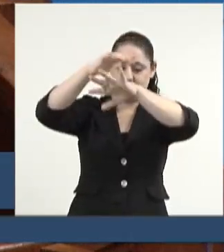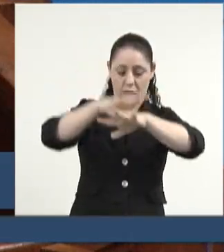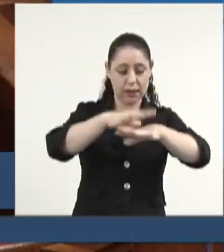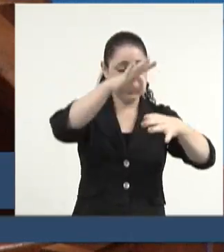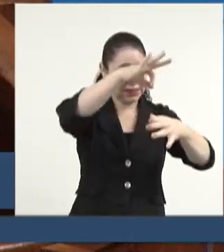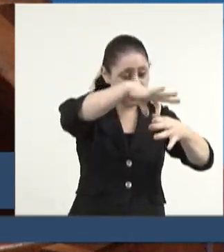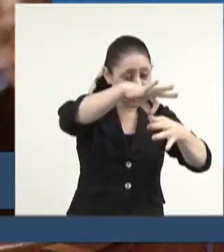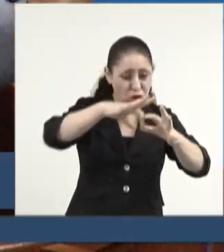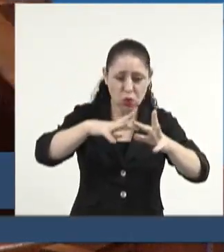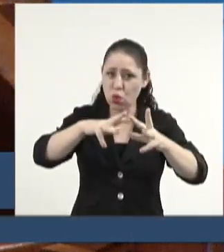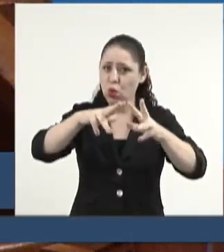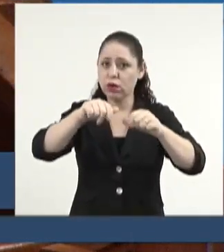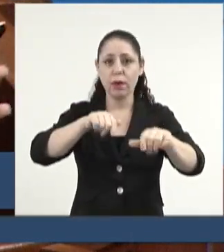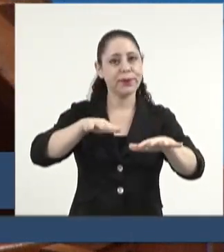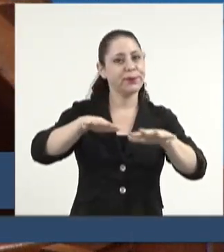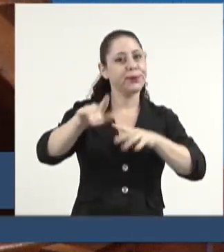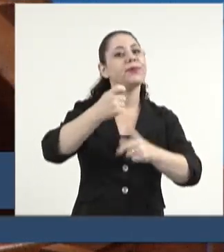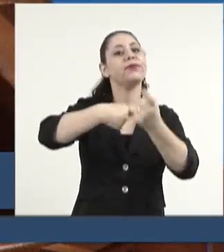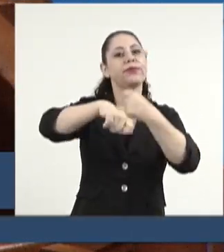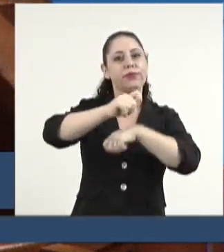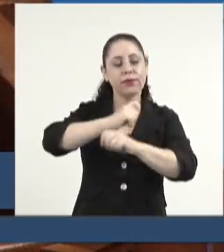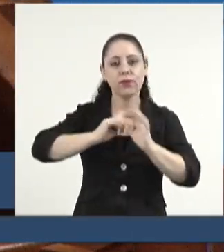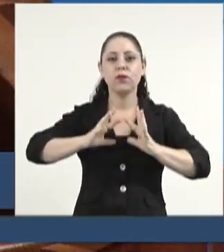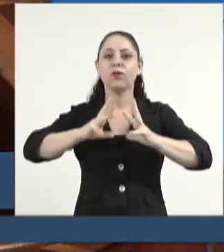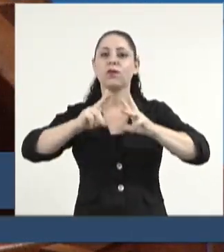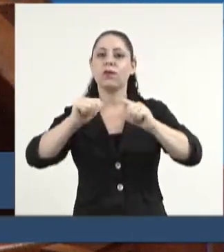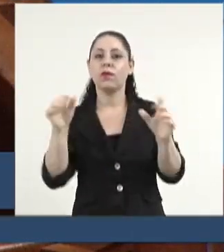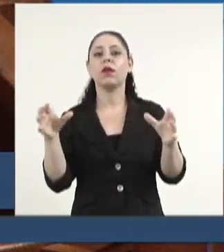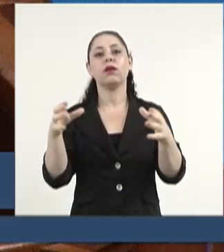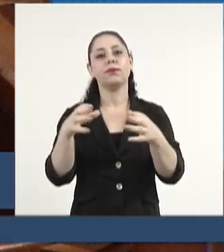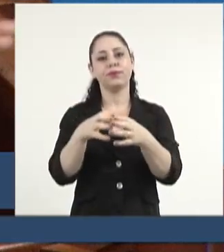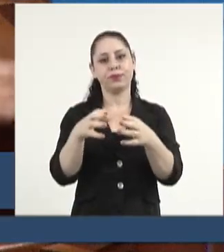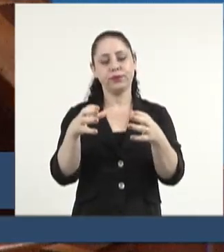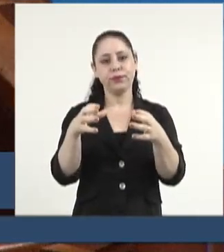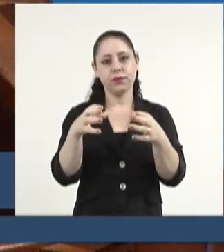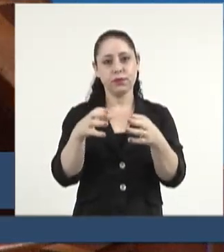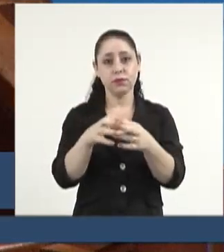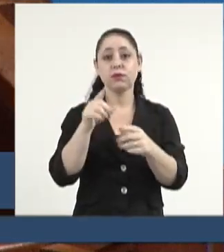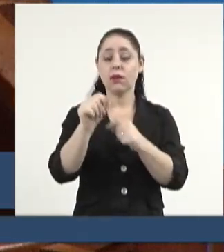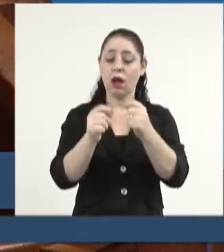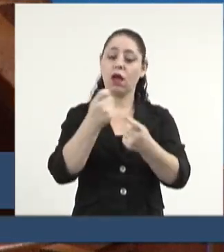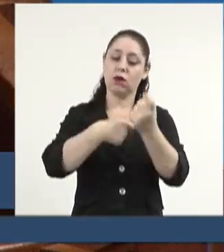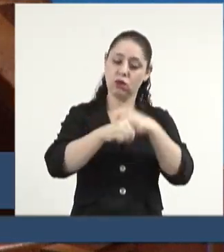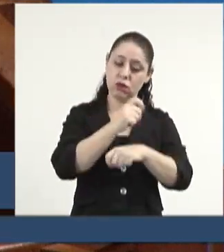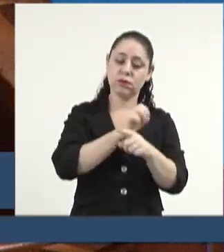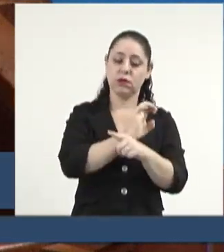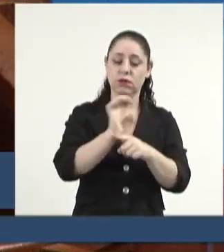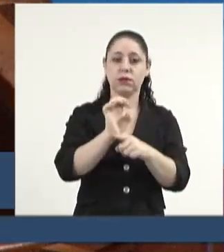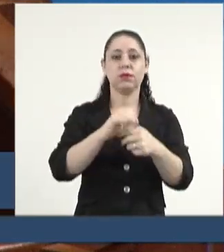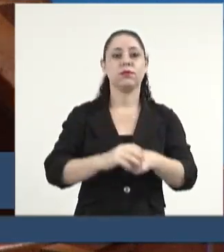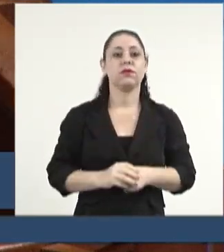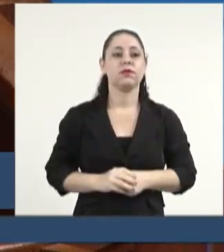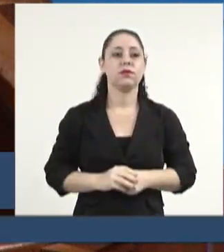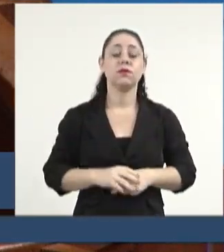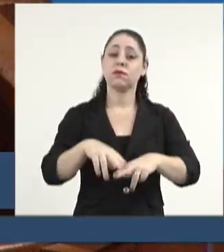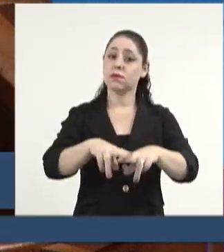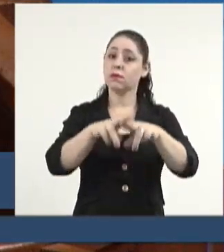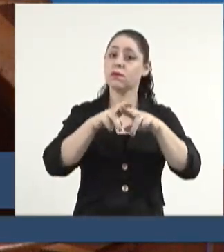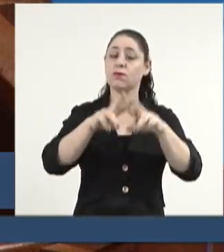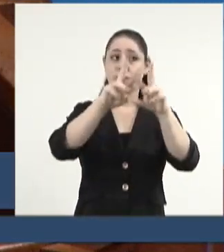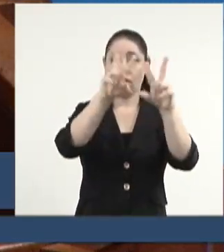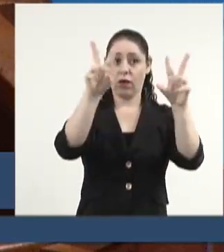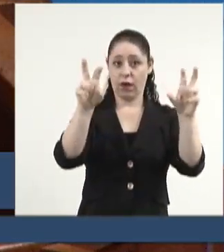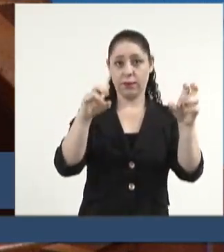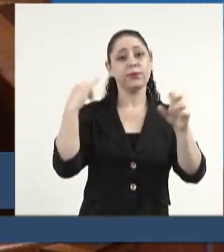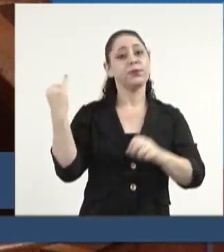semente, e tudo isso movimenta toda uma cadeia produtiva e a economia do nosso estado. Por isso, um assunto